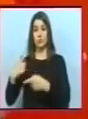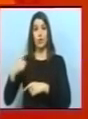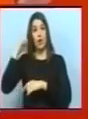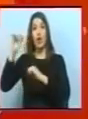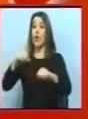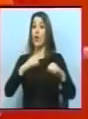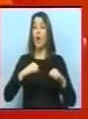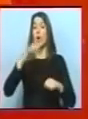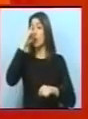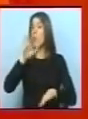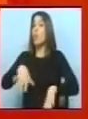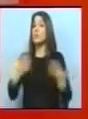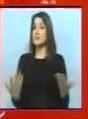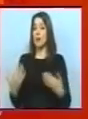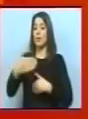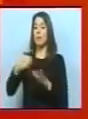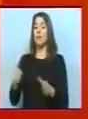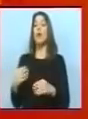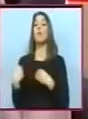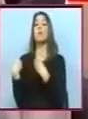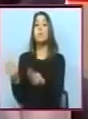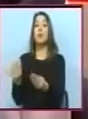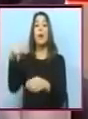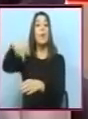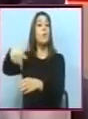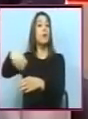vai ser atribuído o lote, em regra há aqui,